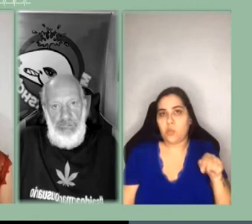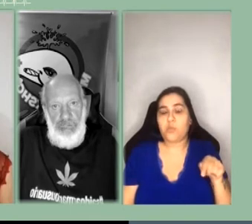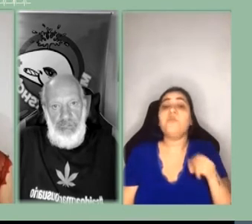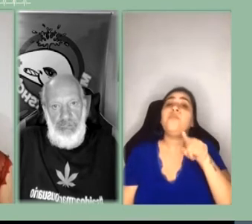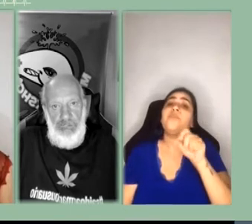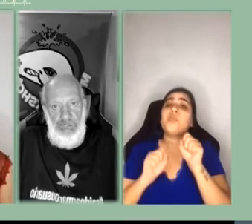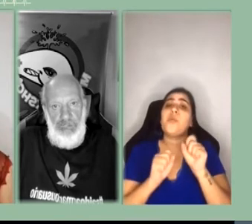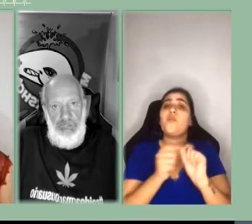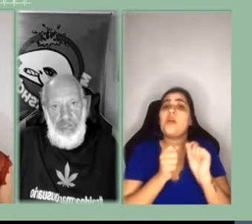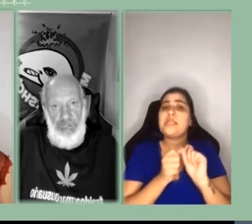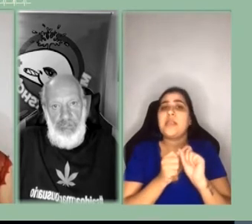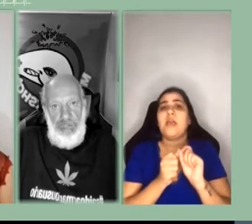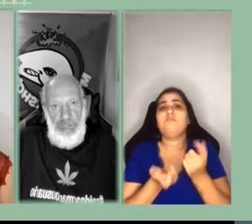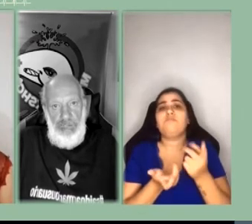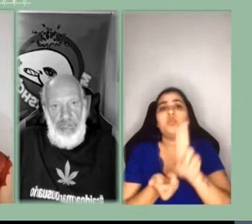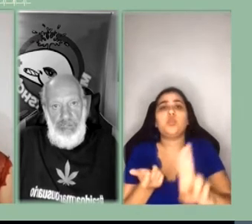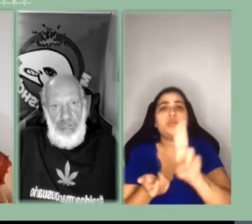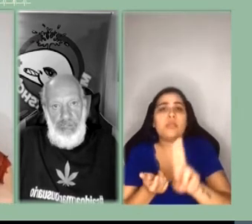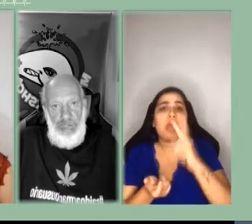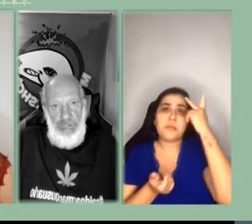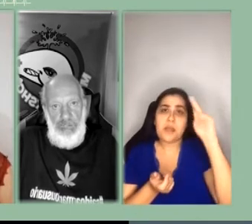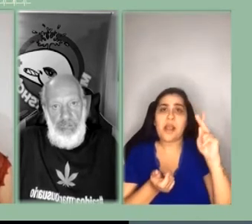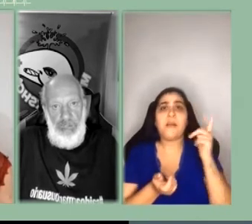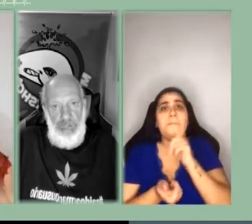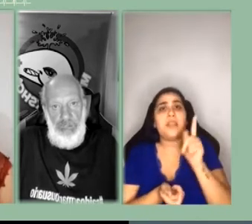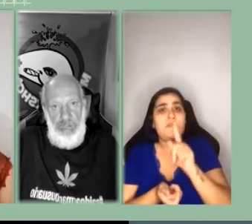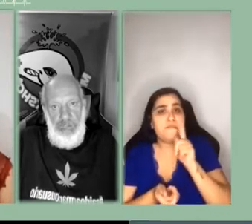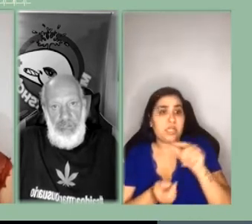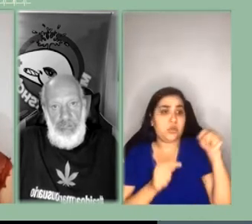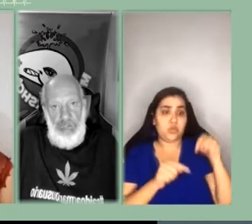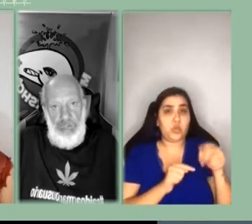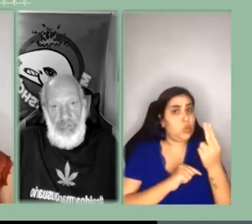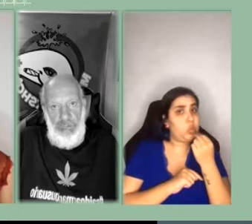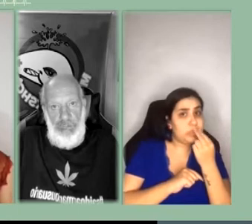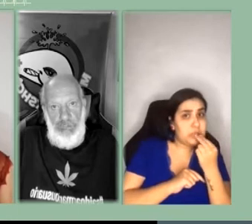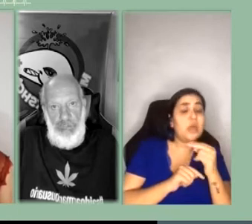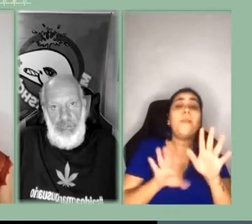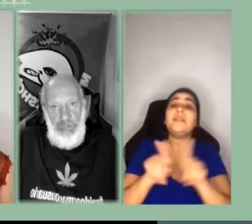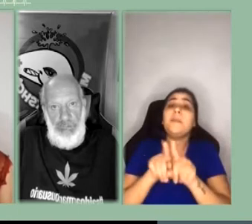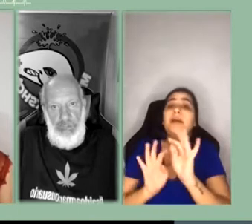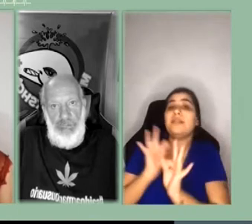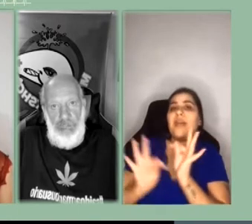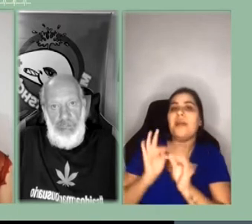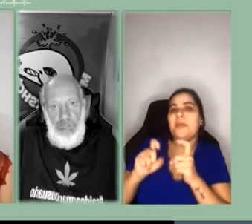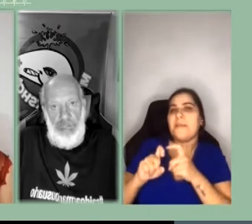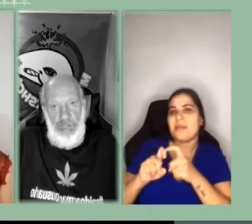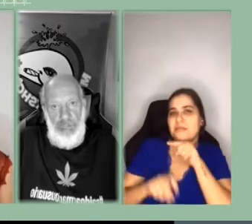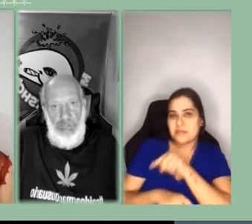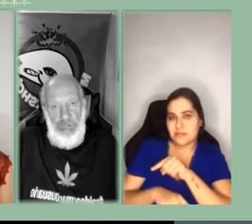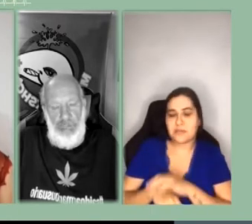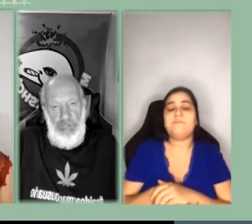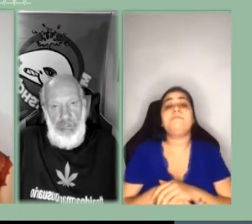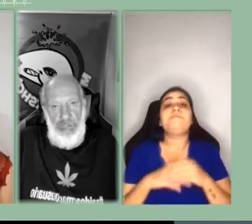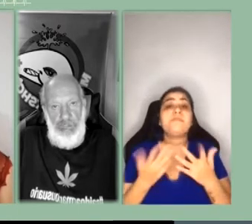fazer, você pode utilizar tanto para benefício nutricional, como também para usar em forma de terapia medicinal. Então, assim, é